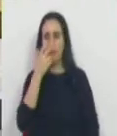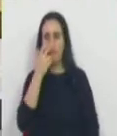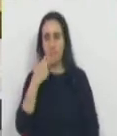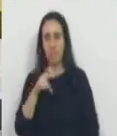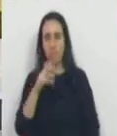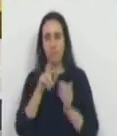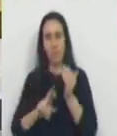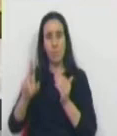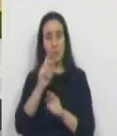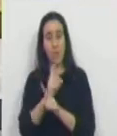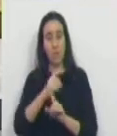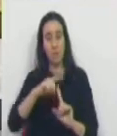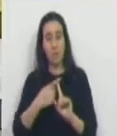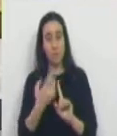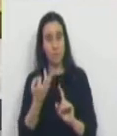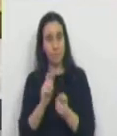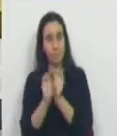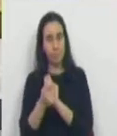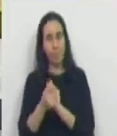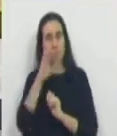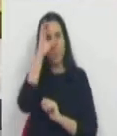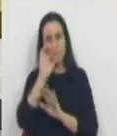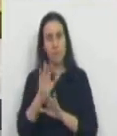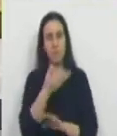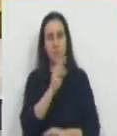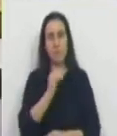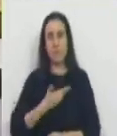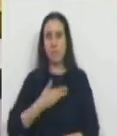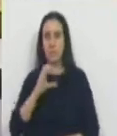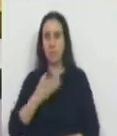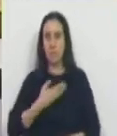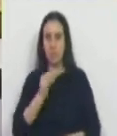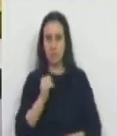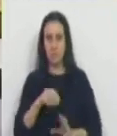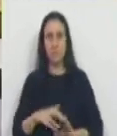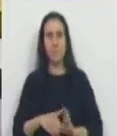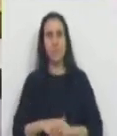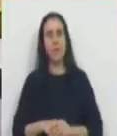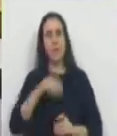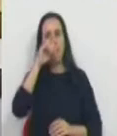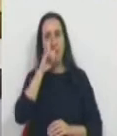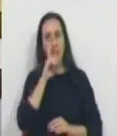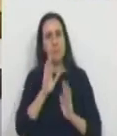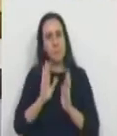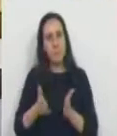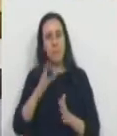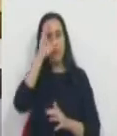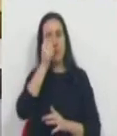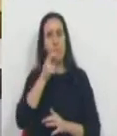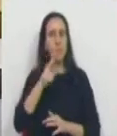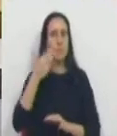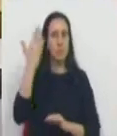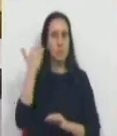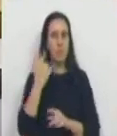foram levadas a cabo nesse mesmo ano pelo governo do PSD e do CDS. É preciso lembrar que com o anterior governo não foi só